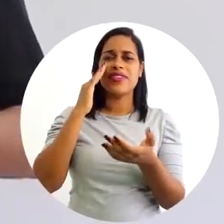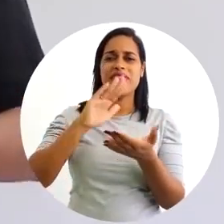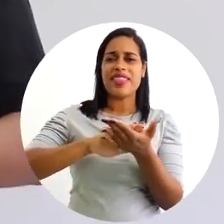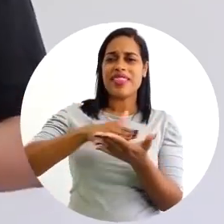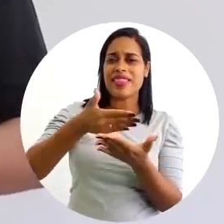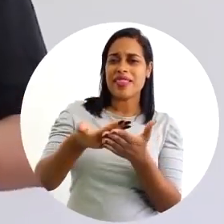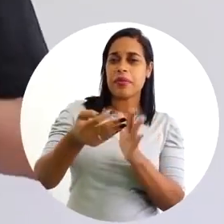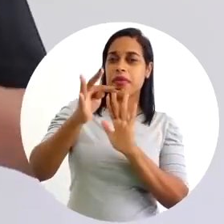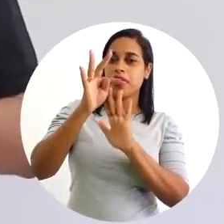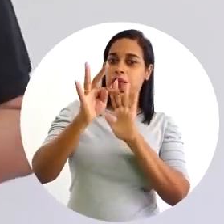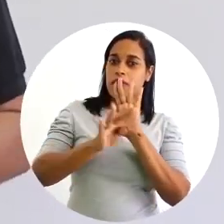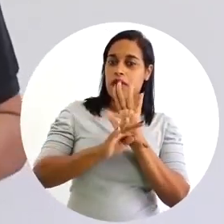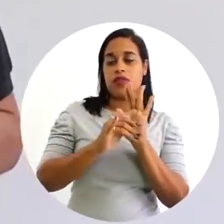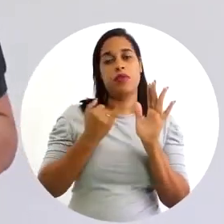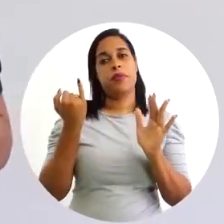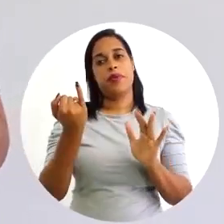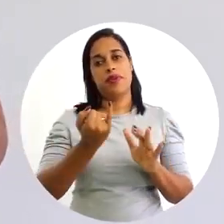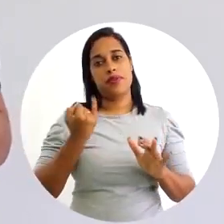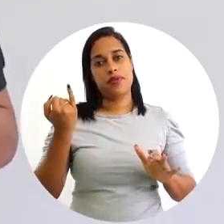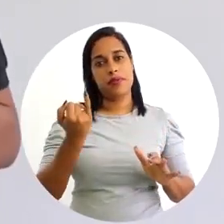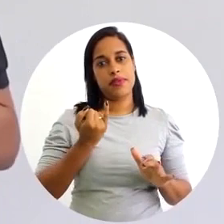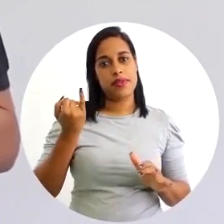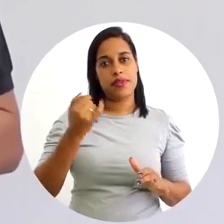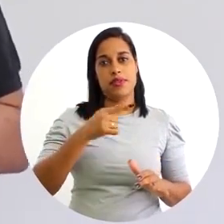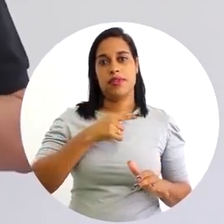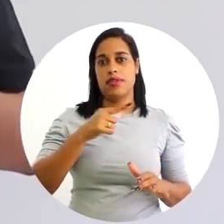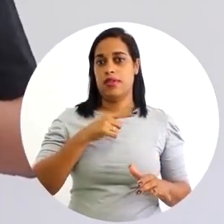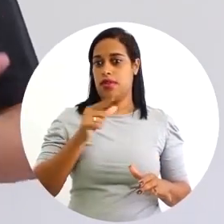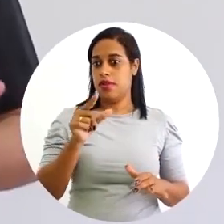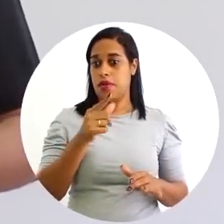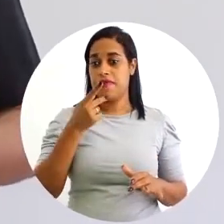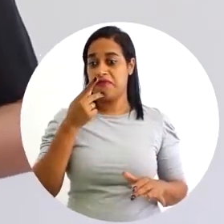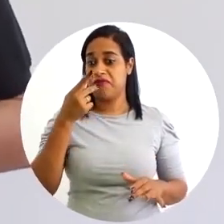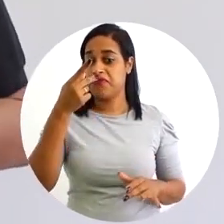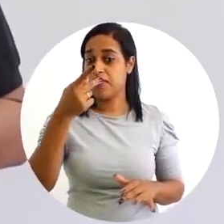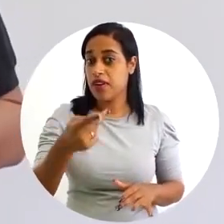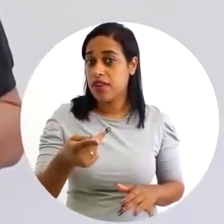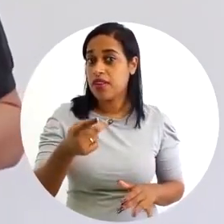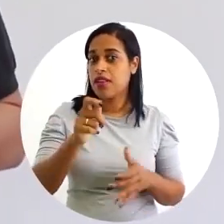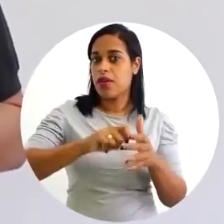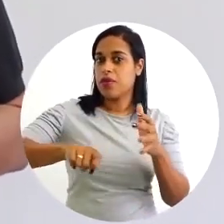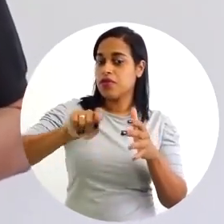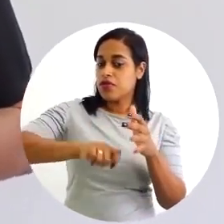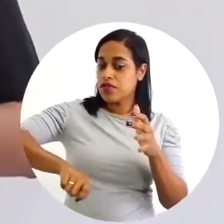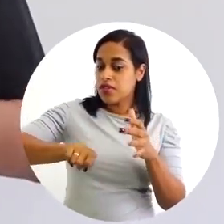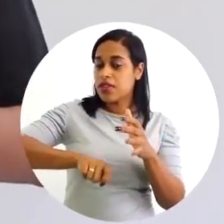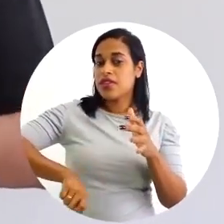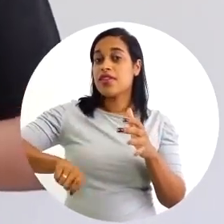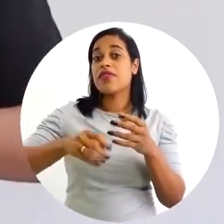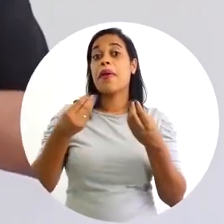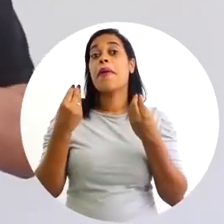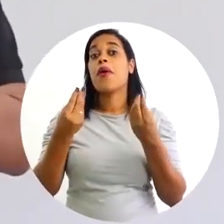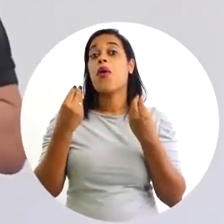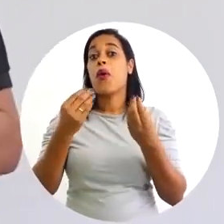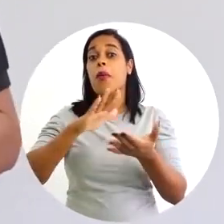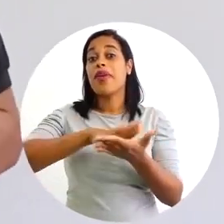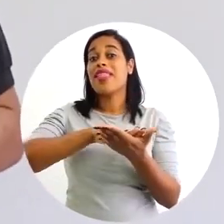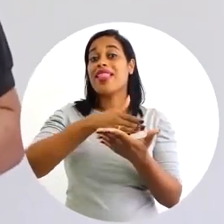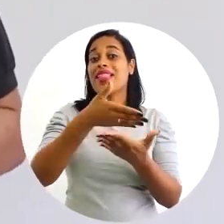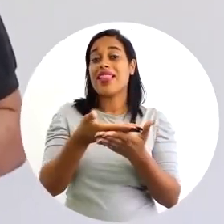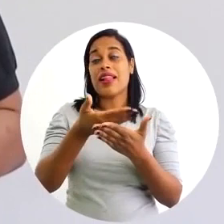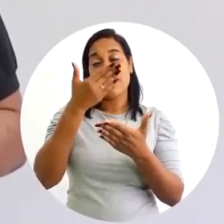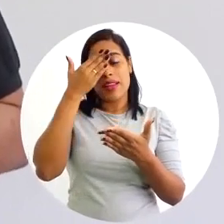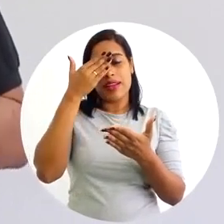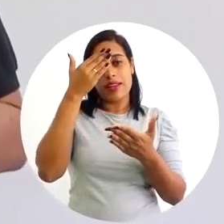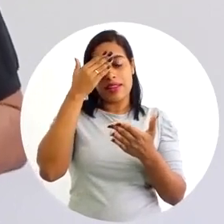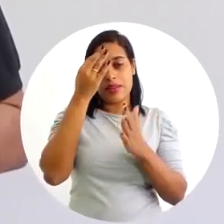texto. Lembrando que o mais importante que a gente tem não é falar ou escrever, né? Mas sim a gente vai